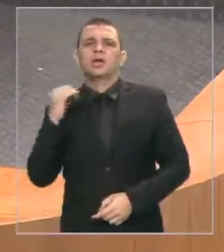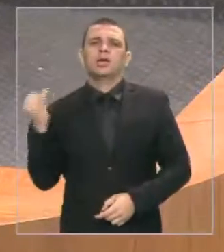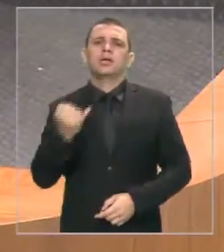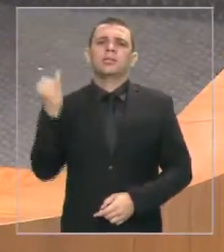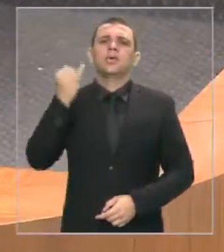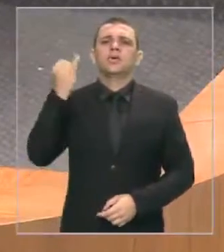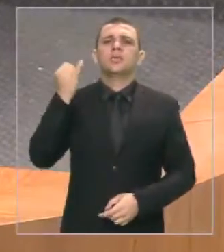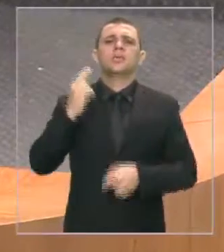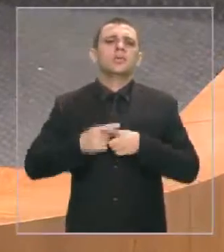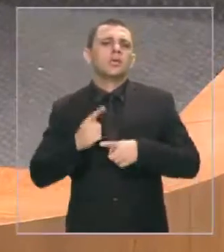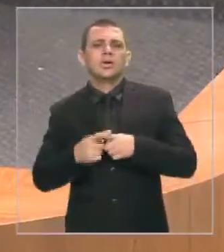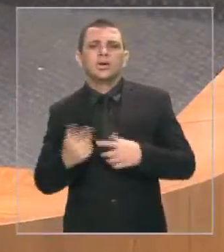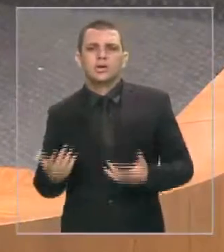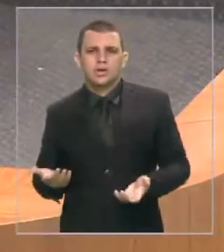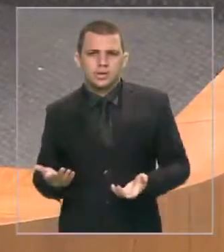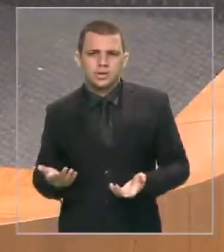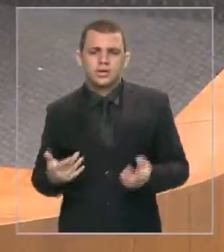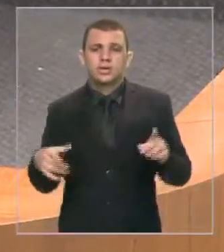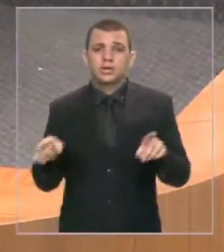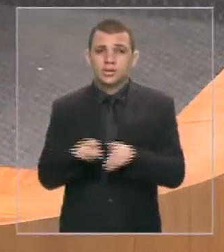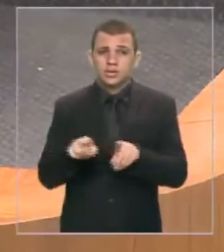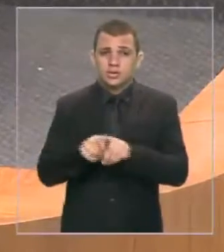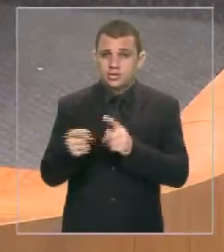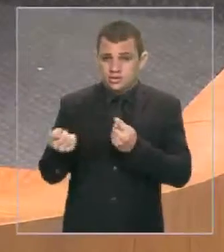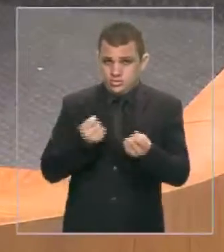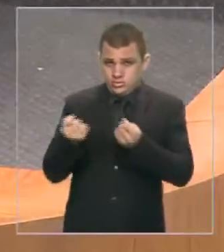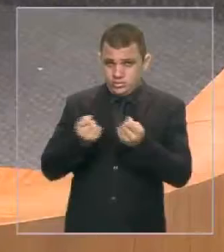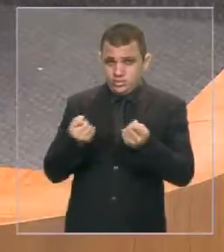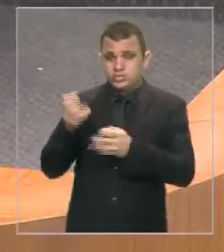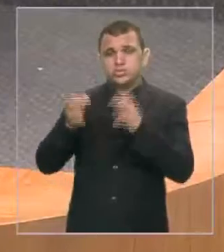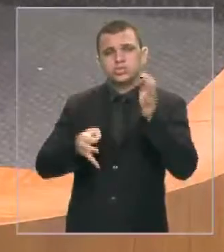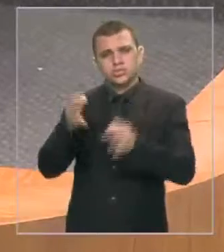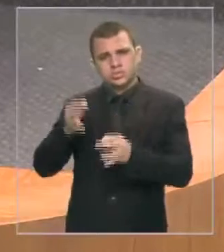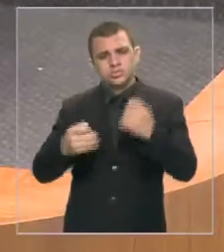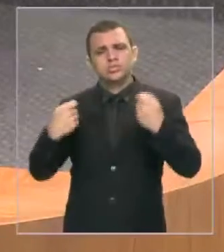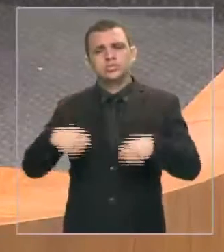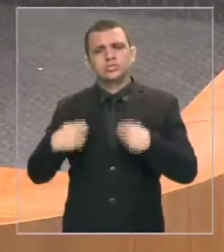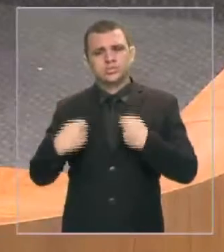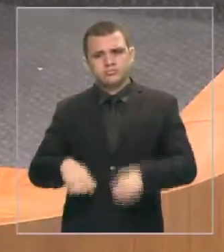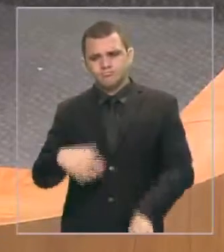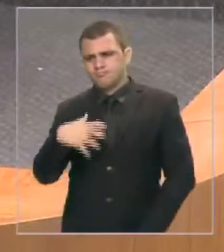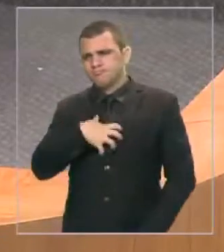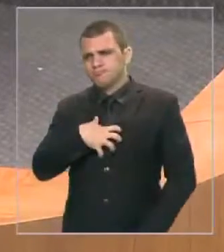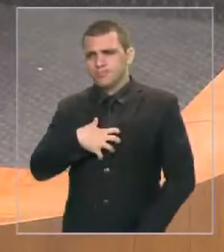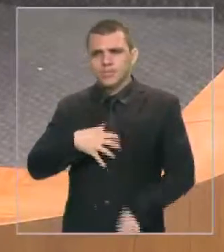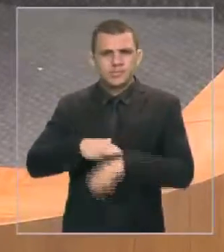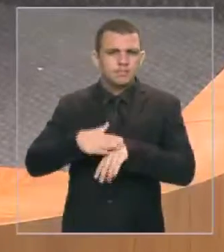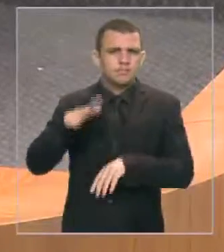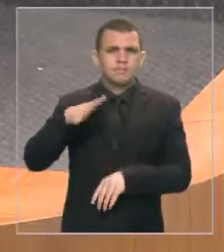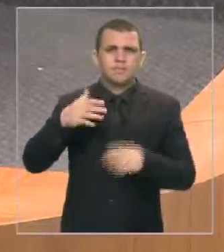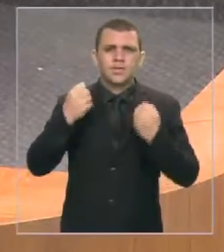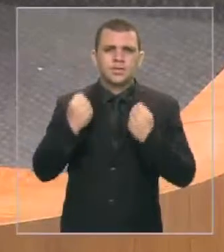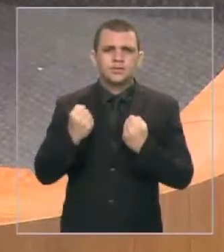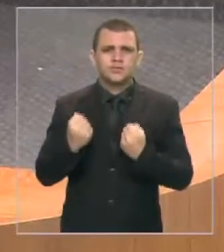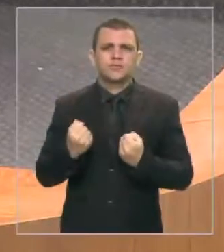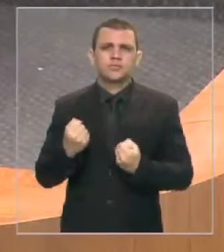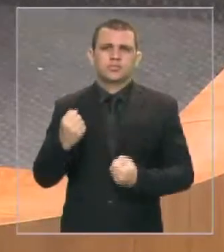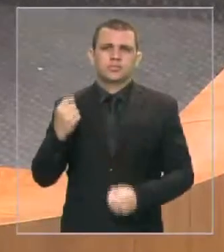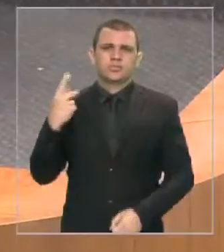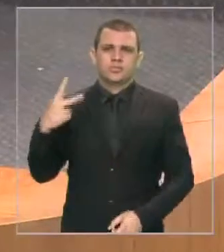que o controle jurisdicional faça sentir com maior constância a sua